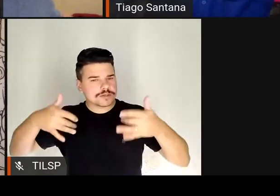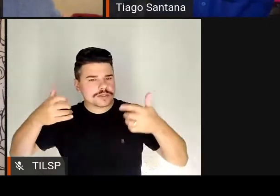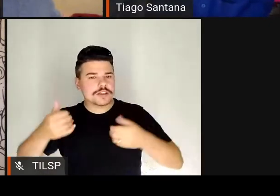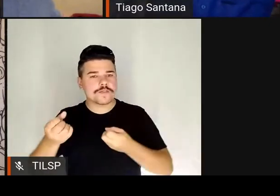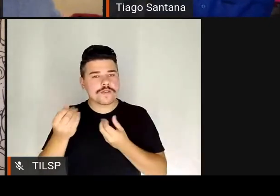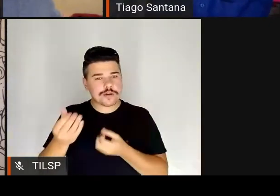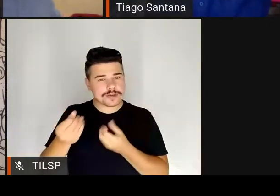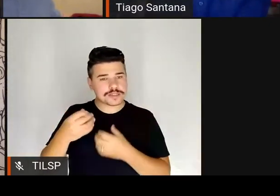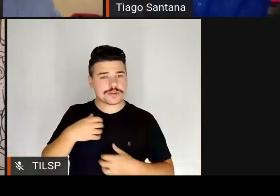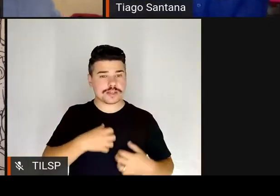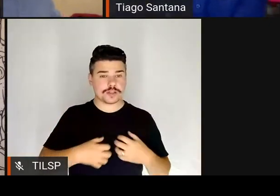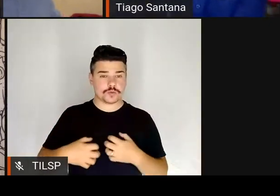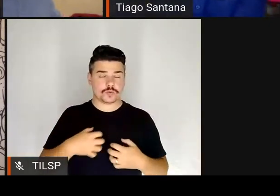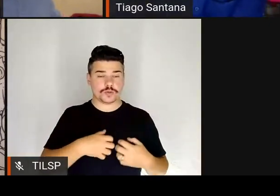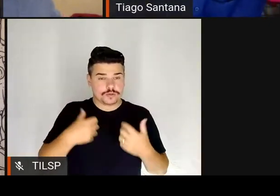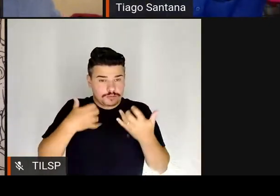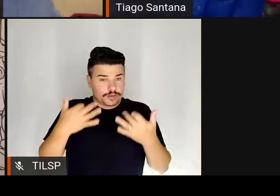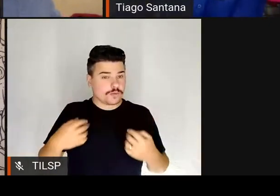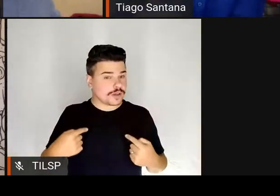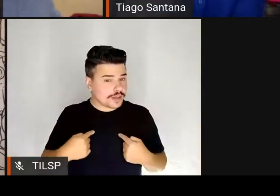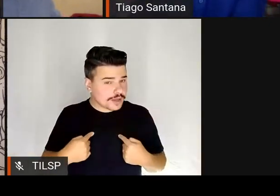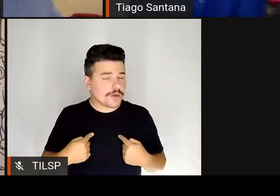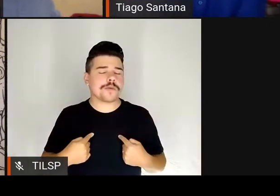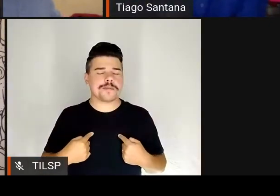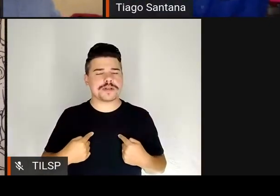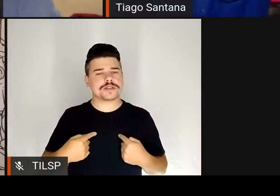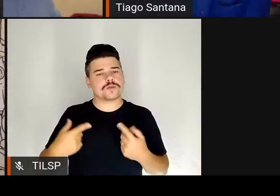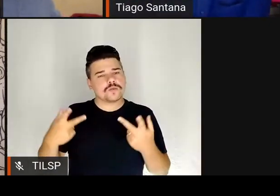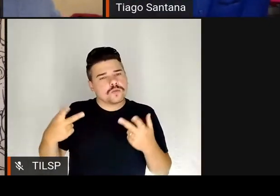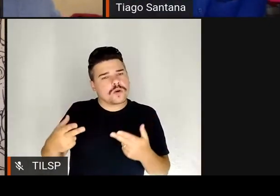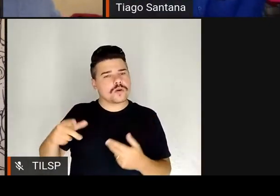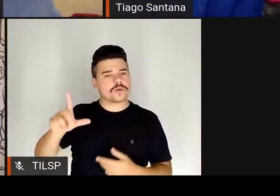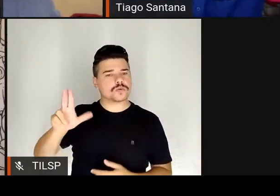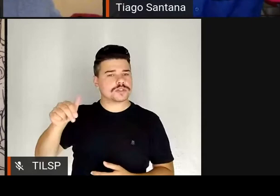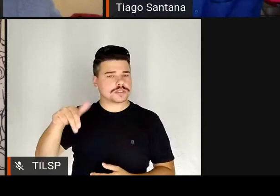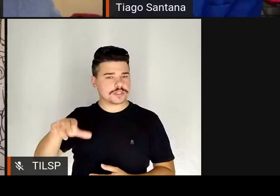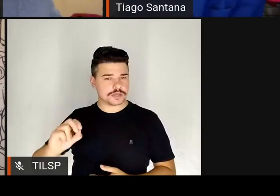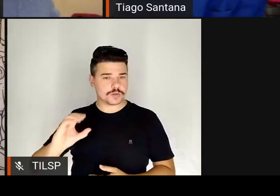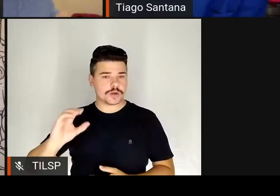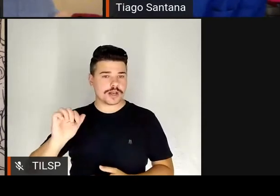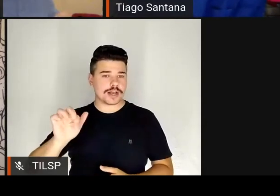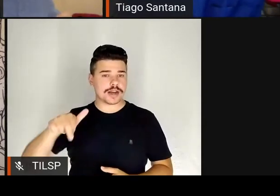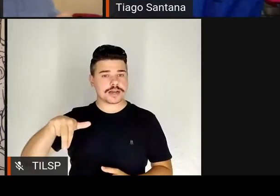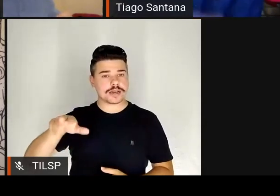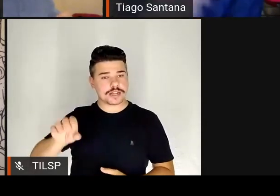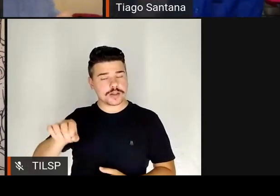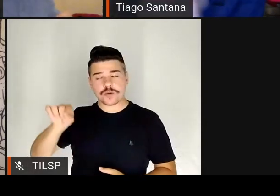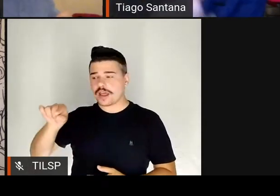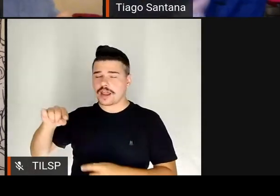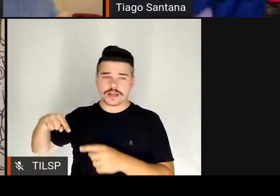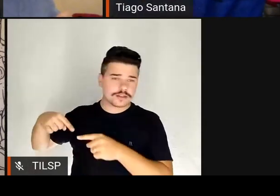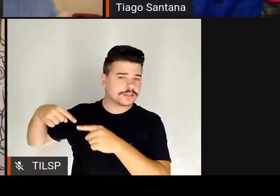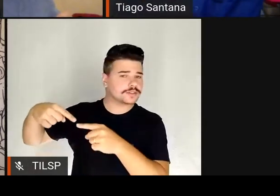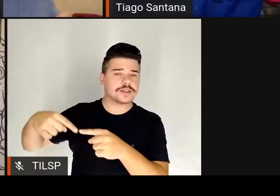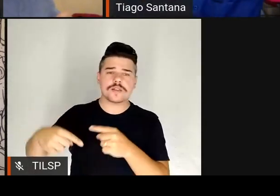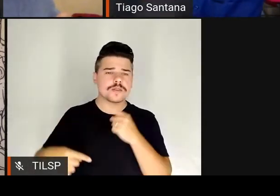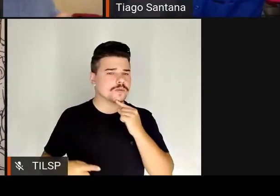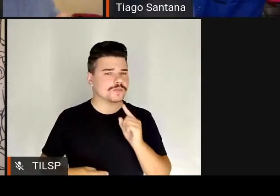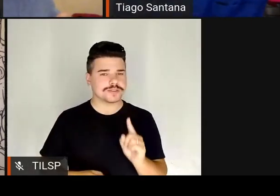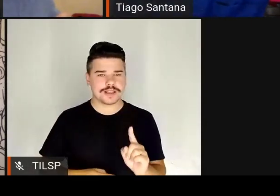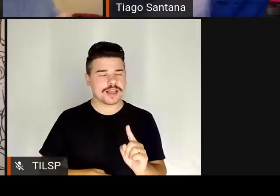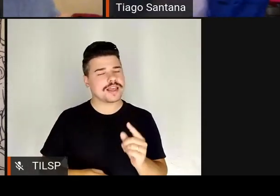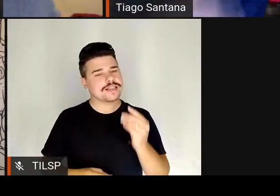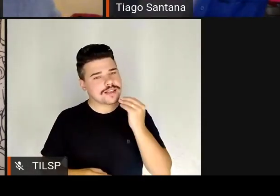falando eu, mas me colocando aqui como Luciano Carneiro, sabe? Que era uma pessoa inquieta. Ela não dá conta, ela é uma tentativa